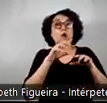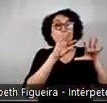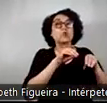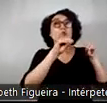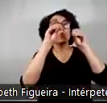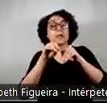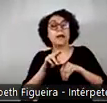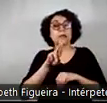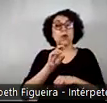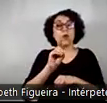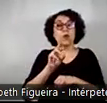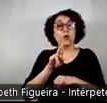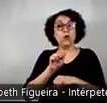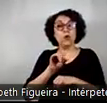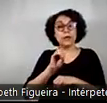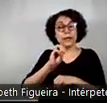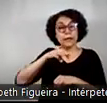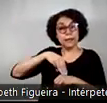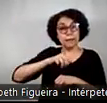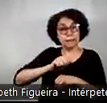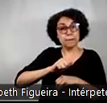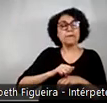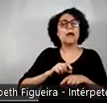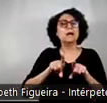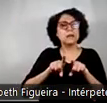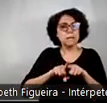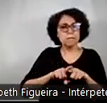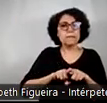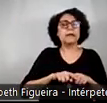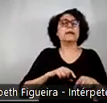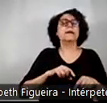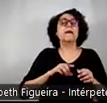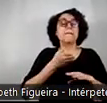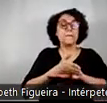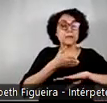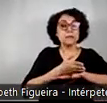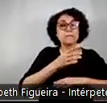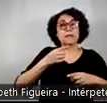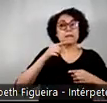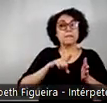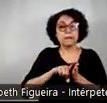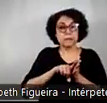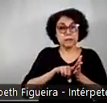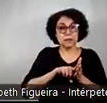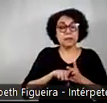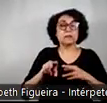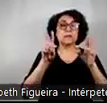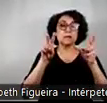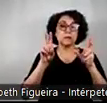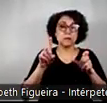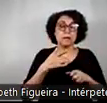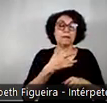abrigo aqui, e dentre outras pesquisas que eu participo, né, já participei de pesquisas sobre a questão da saúde, né, da população